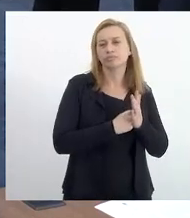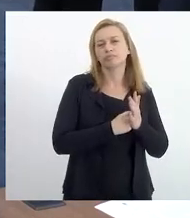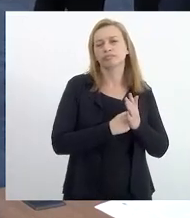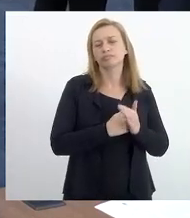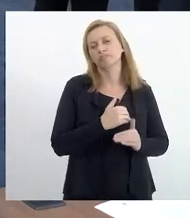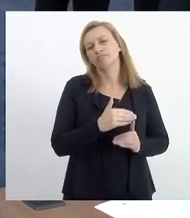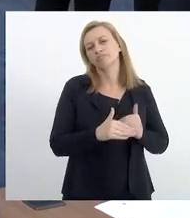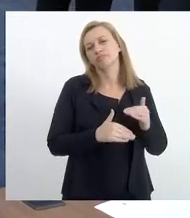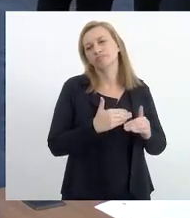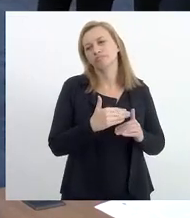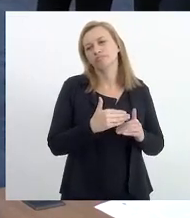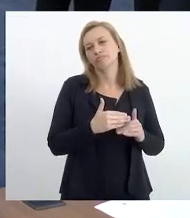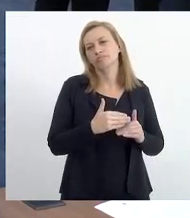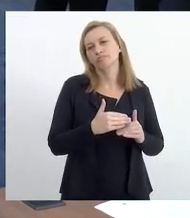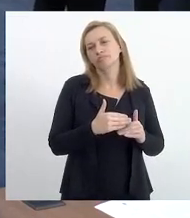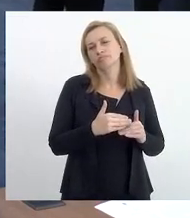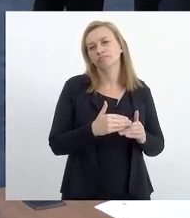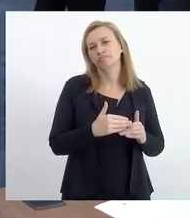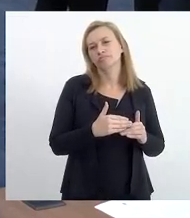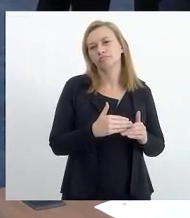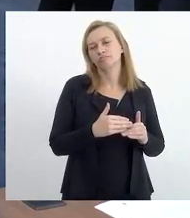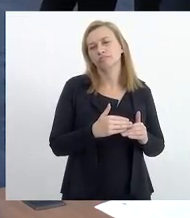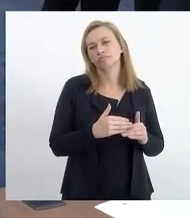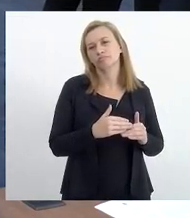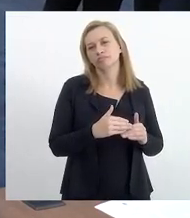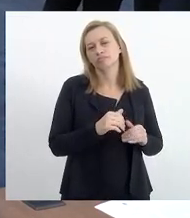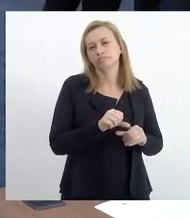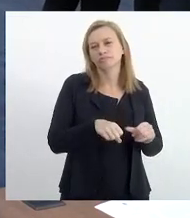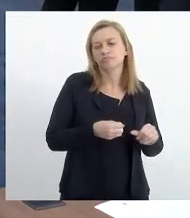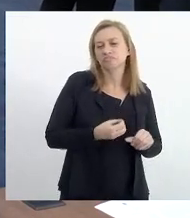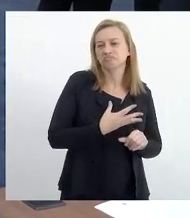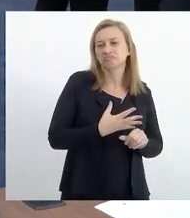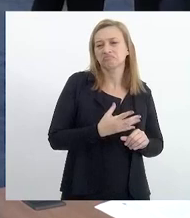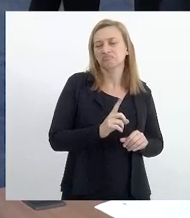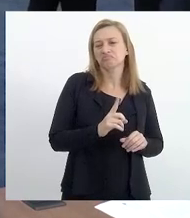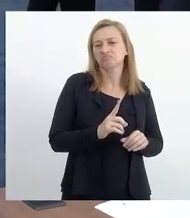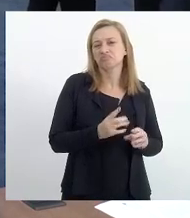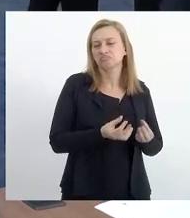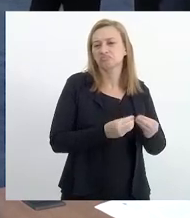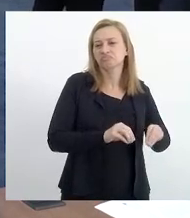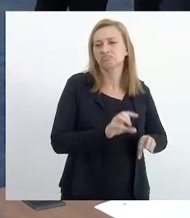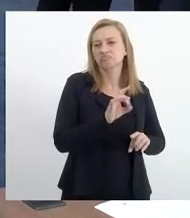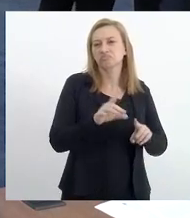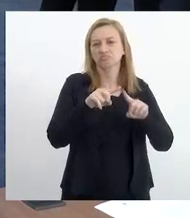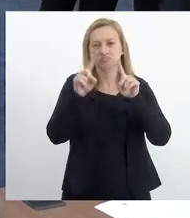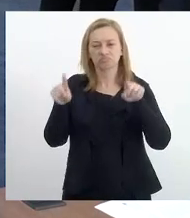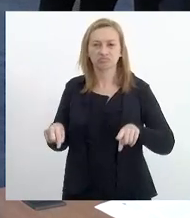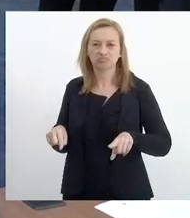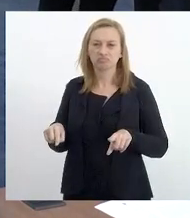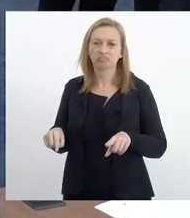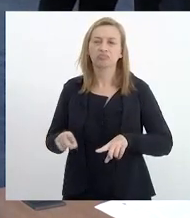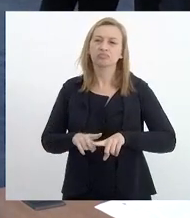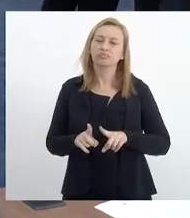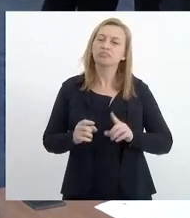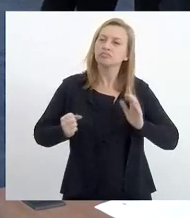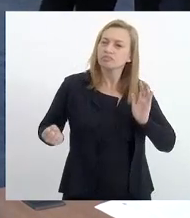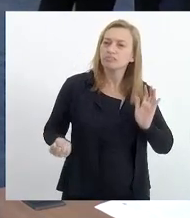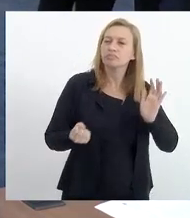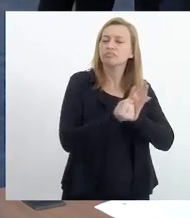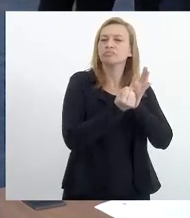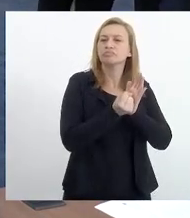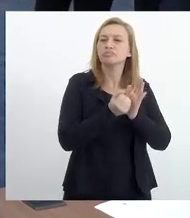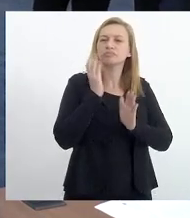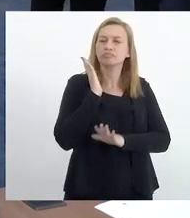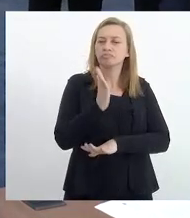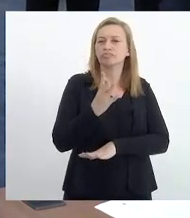processo de reformas não vai impactar só os servidores e servidoras. É um impacto direto na vida